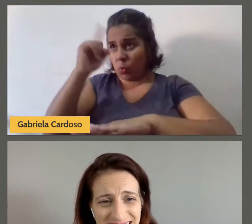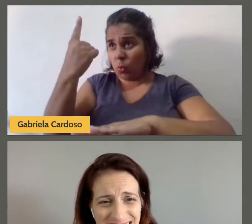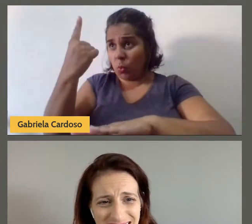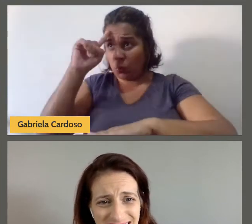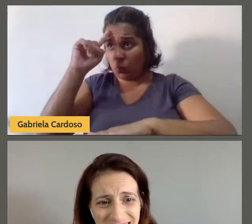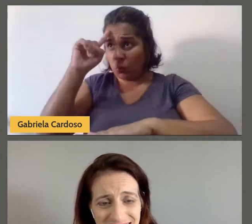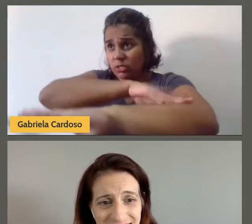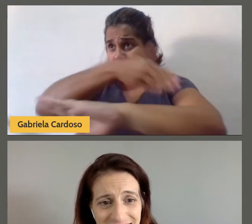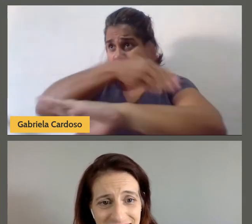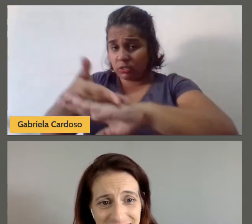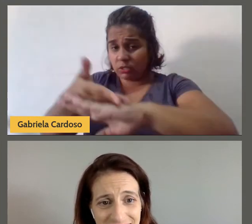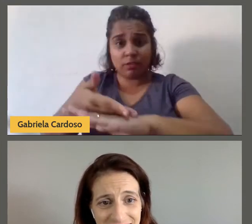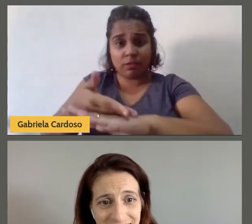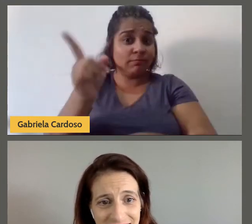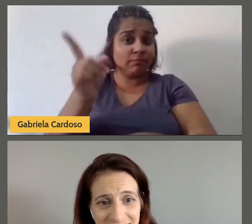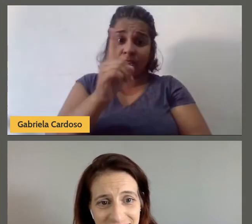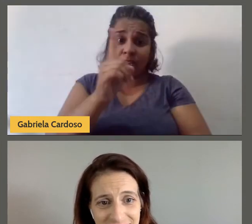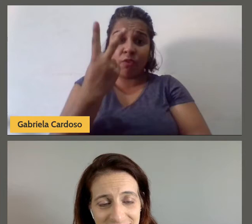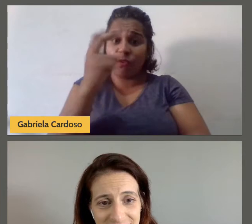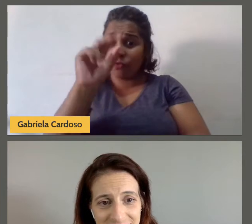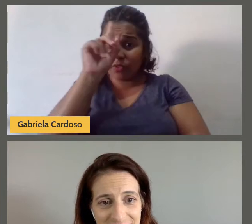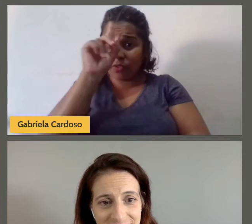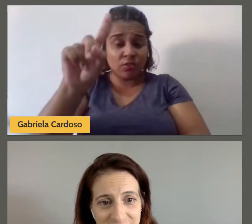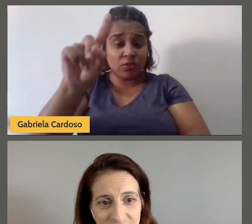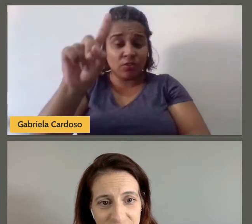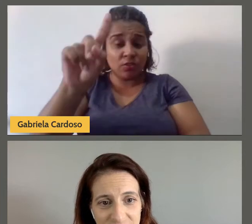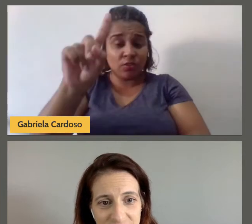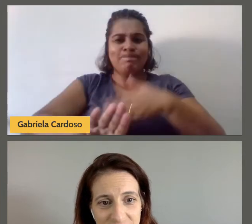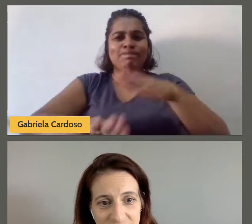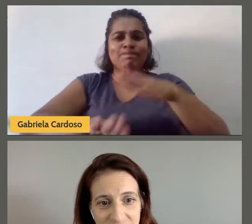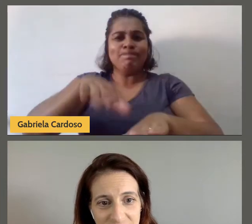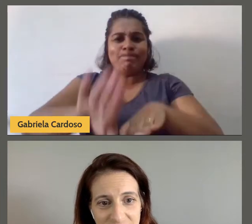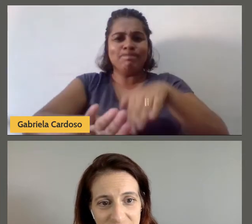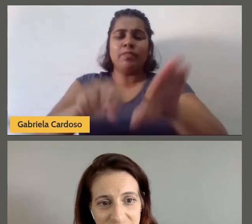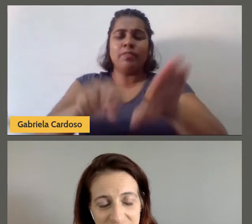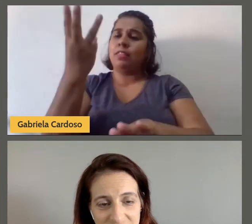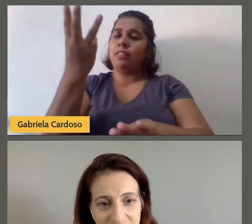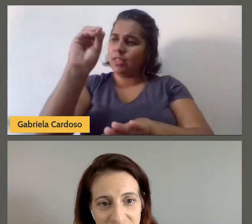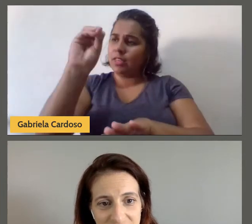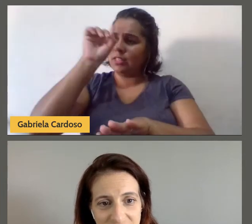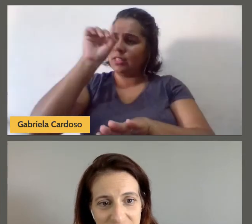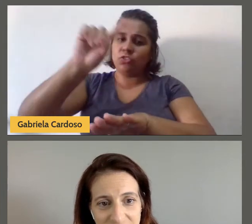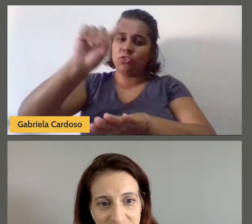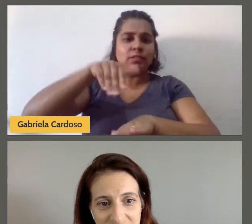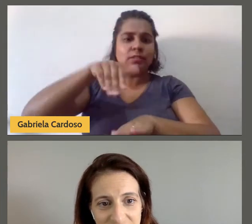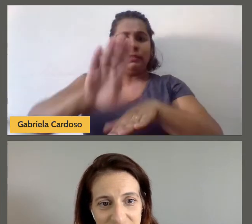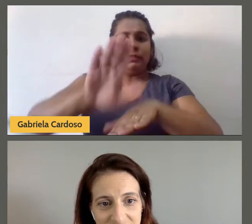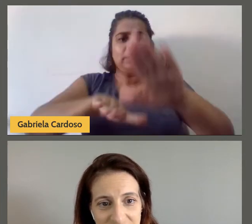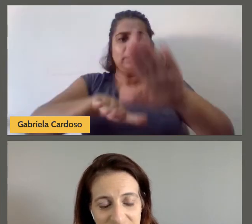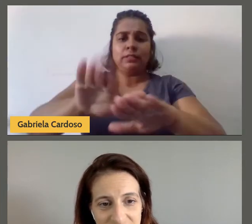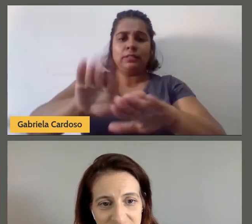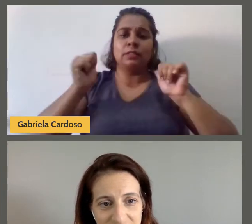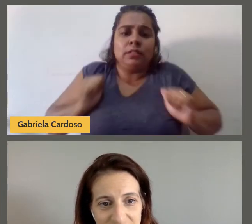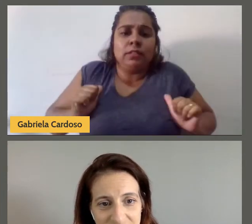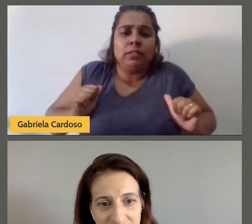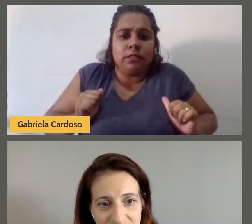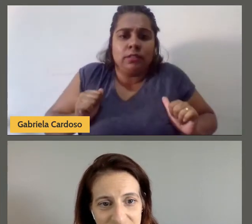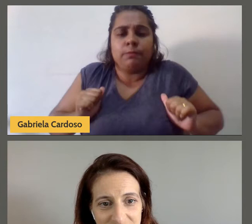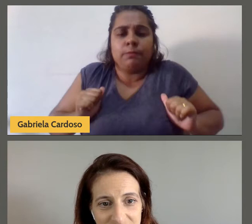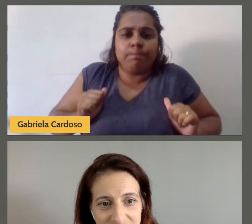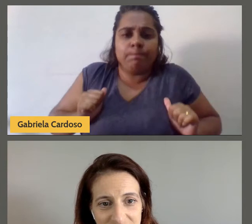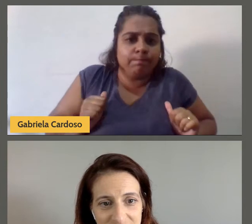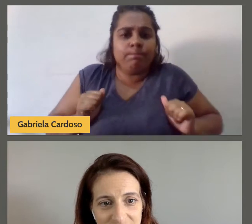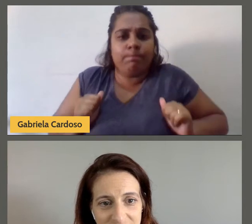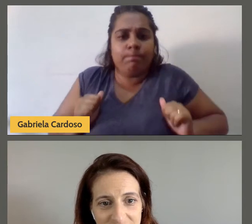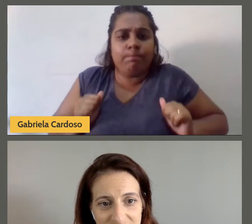30 dias caminhando. Uma mala, assim, uma mochila nas costas. Mas e aí, trouxeram